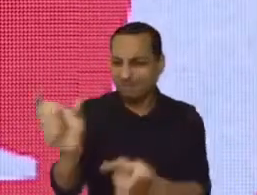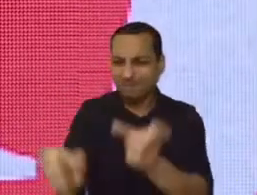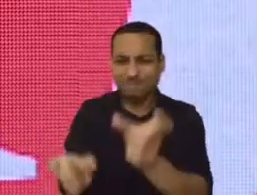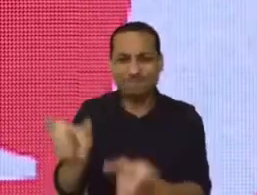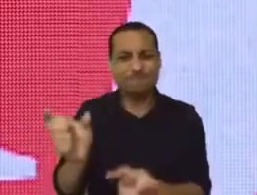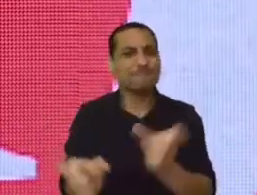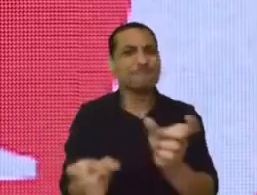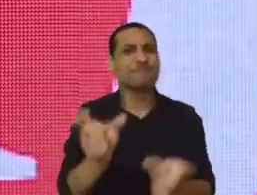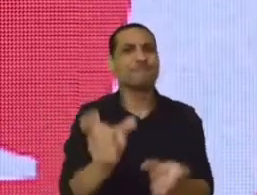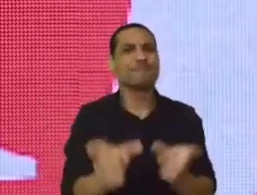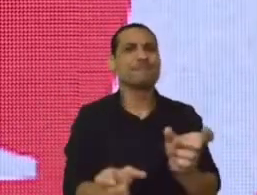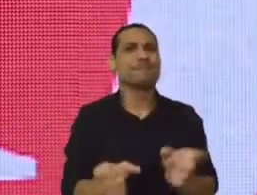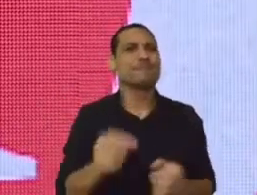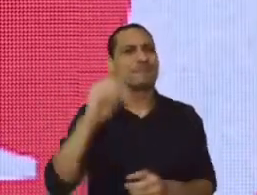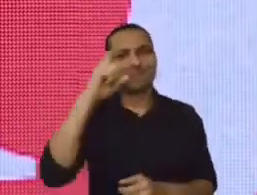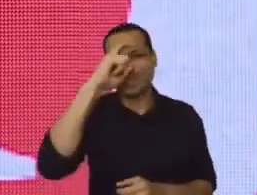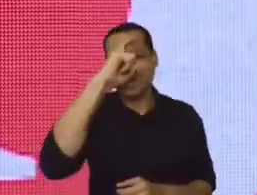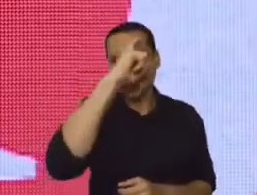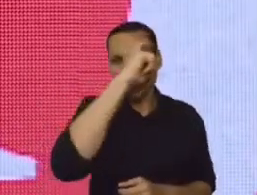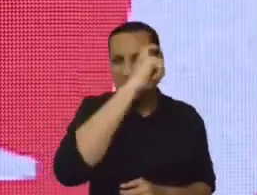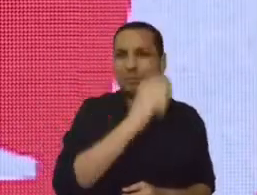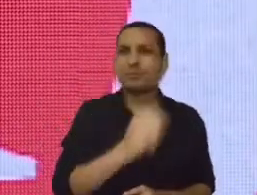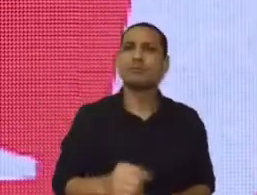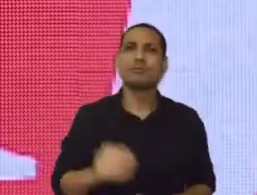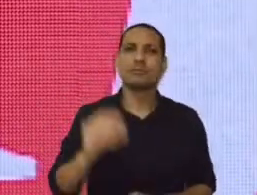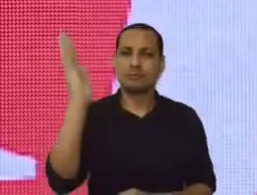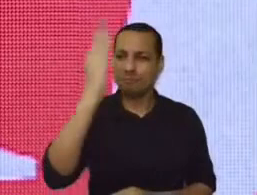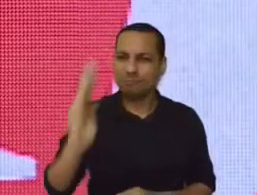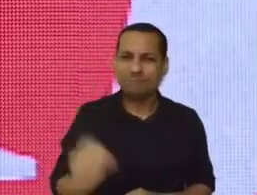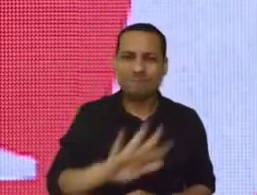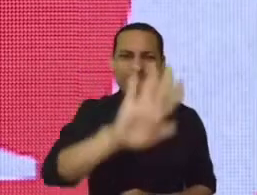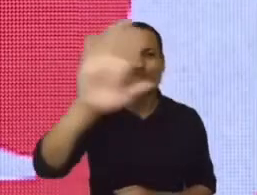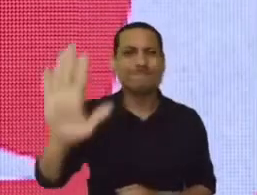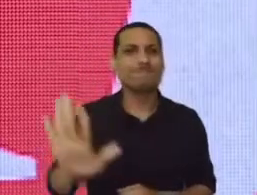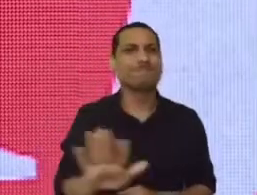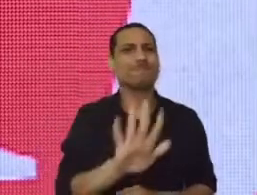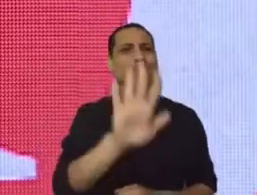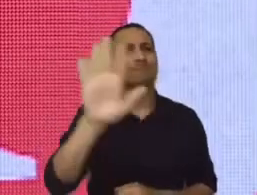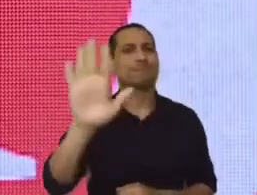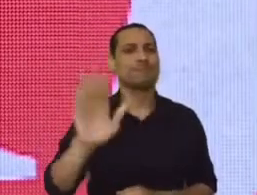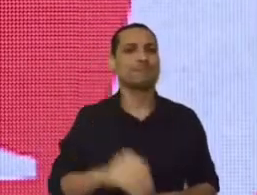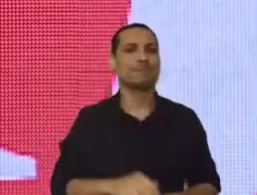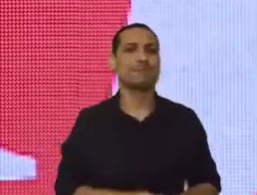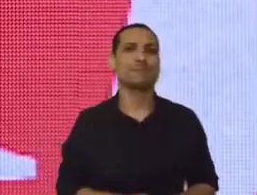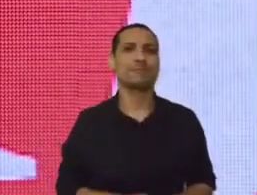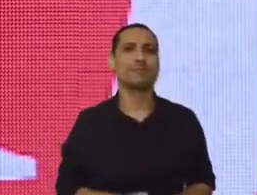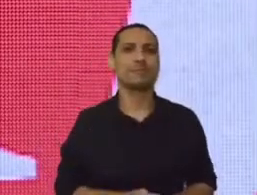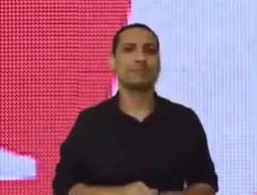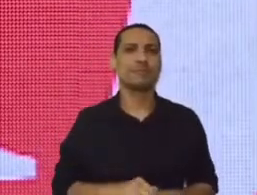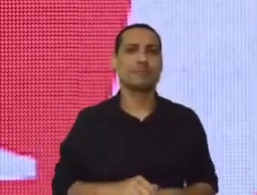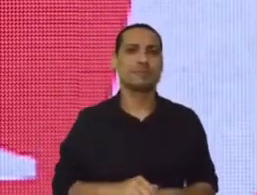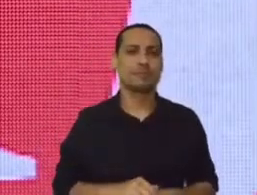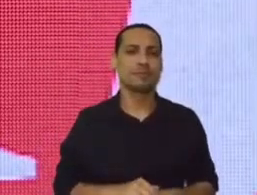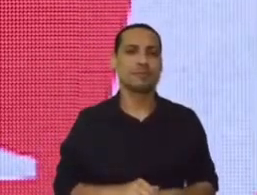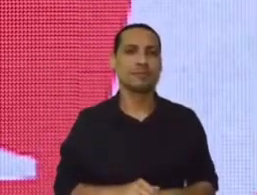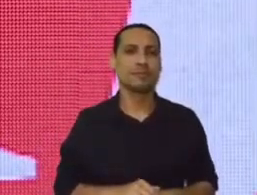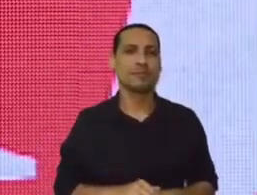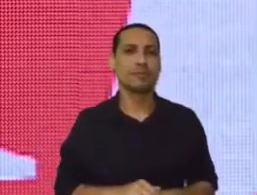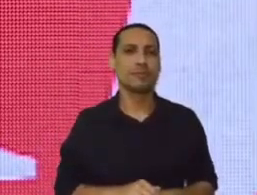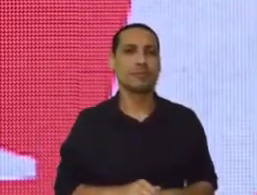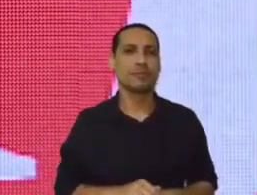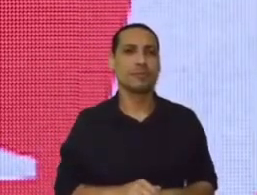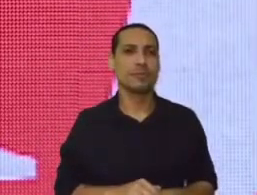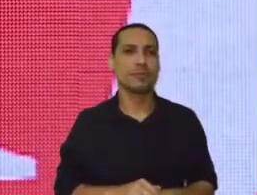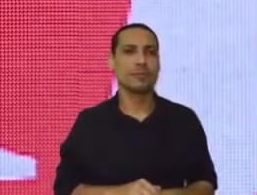pleno emprego, que caminhava para a superação da fome, de ver essa situação novamente de volta. É